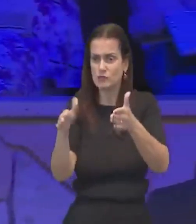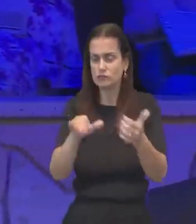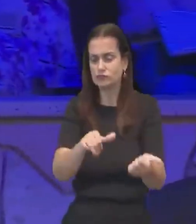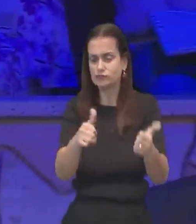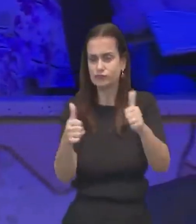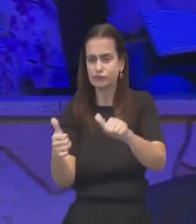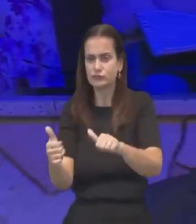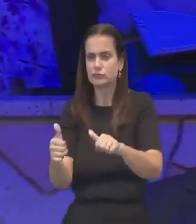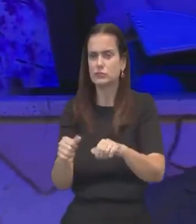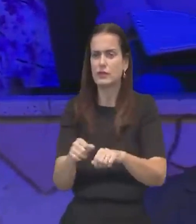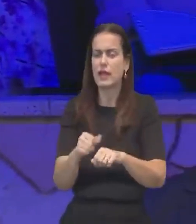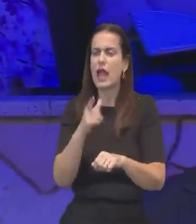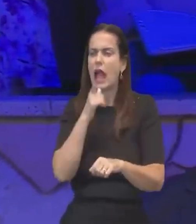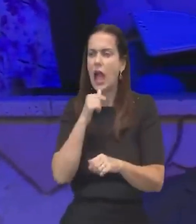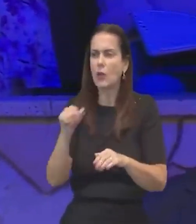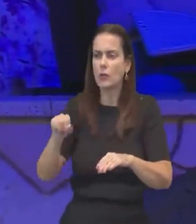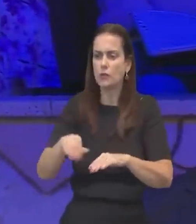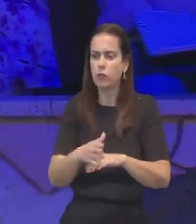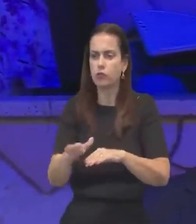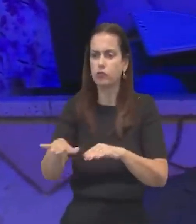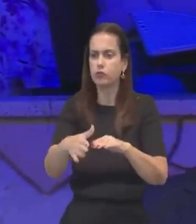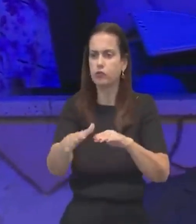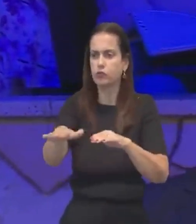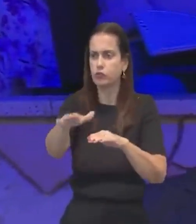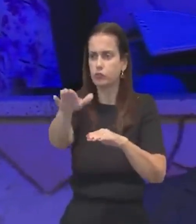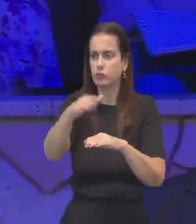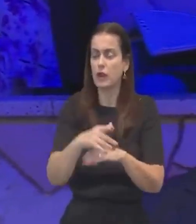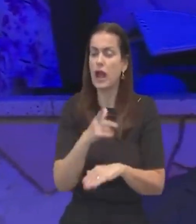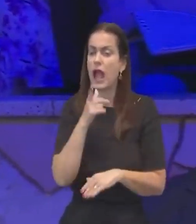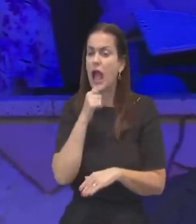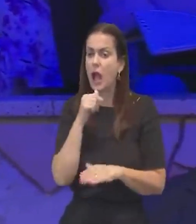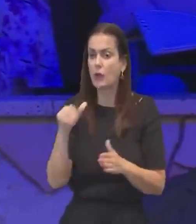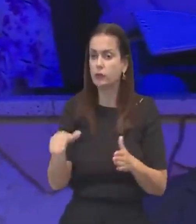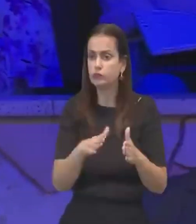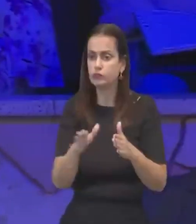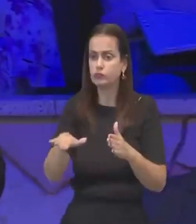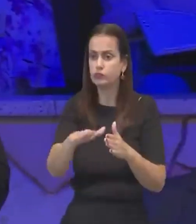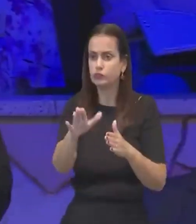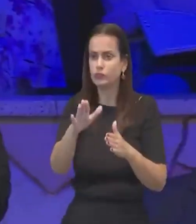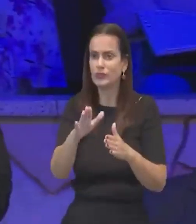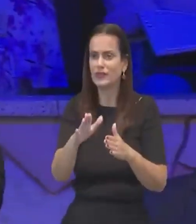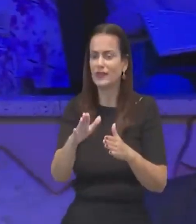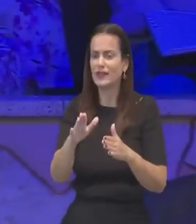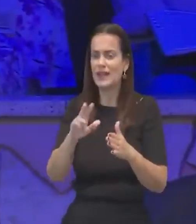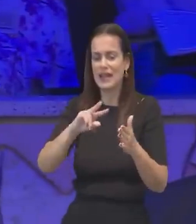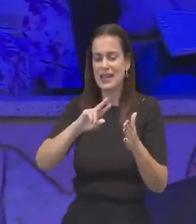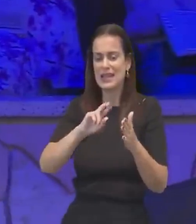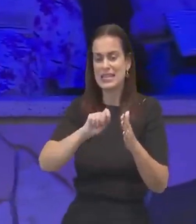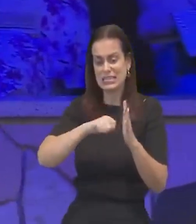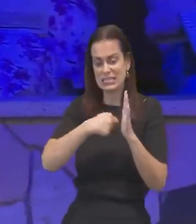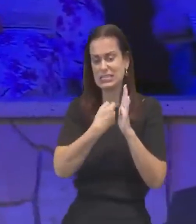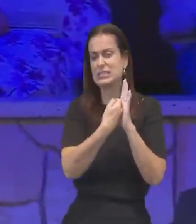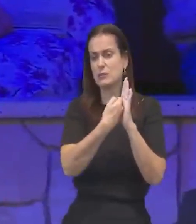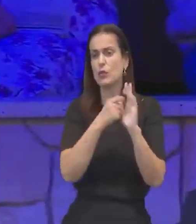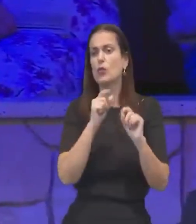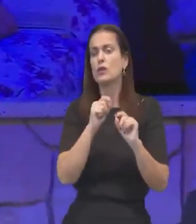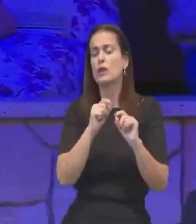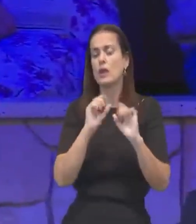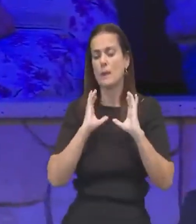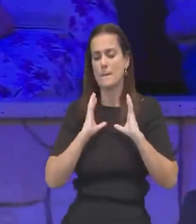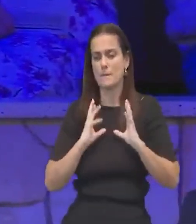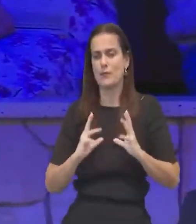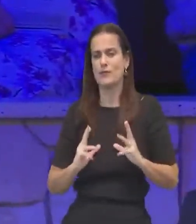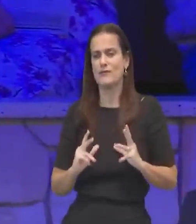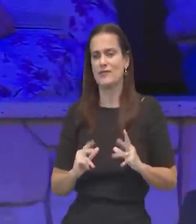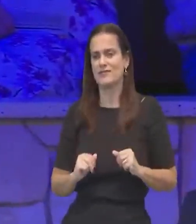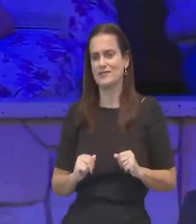água corrente. E a água corrente simboliza essa purificação. E Jesus